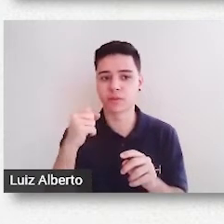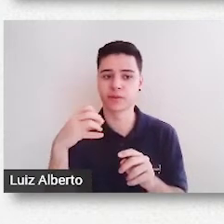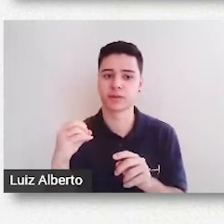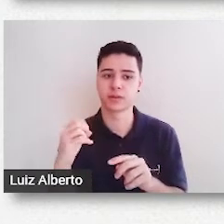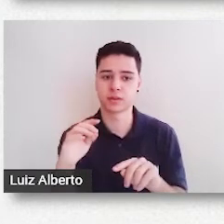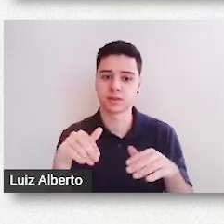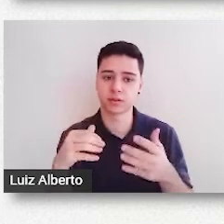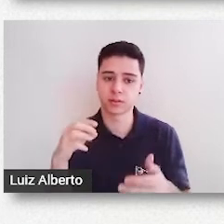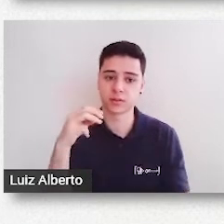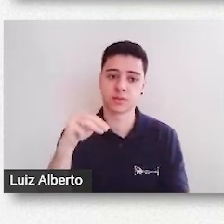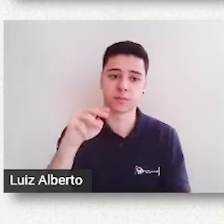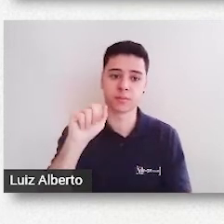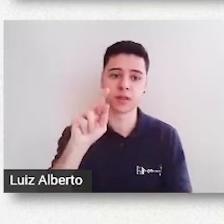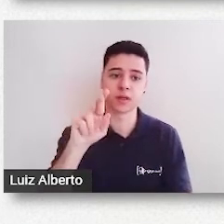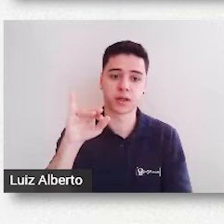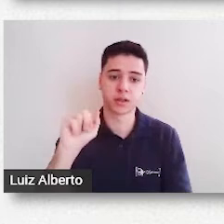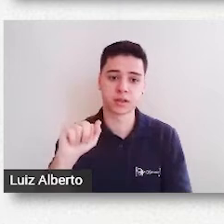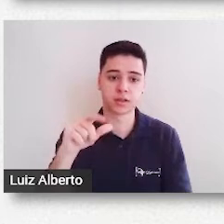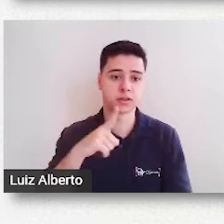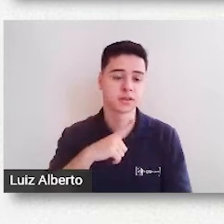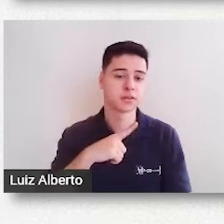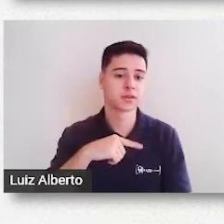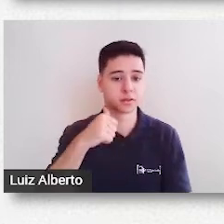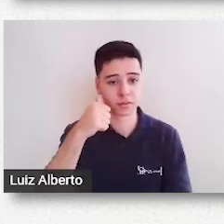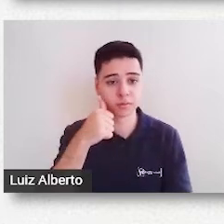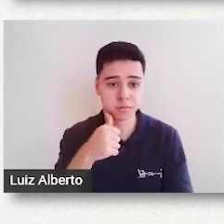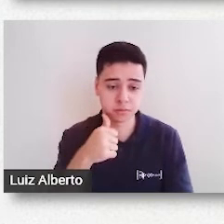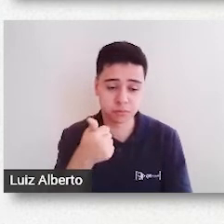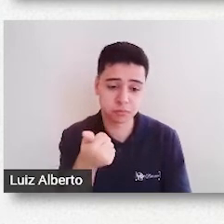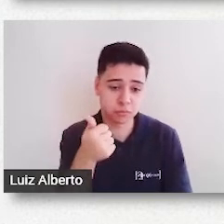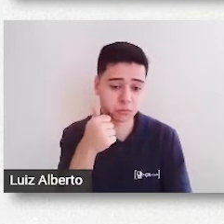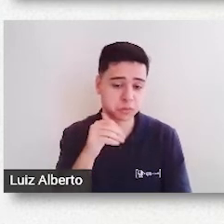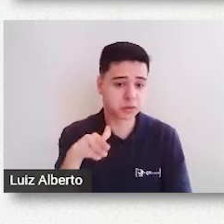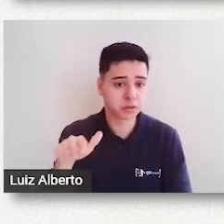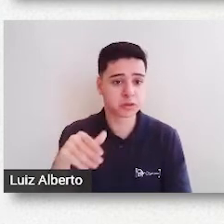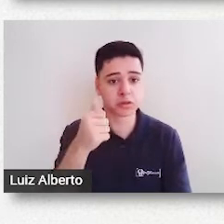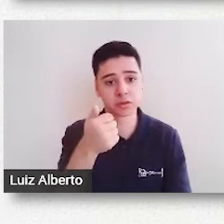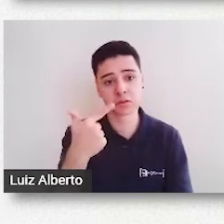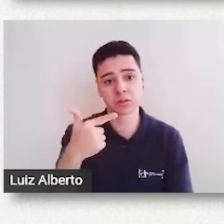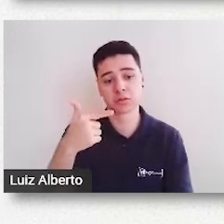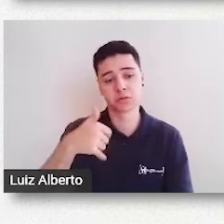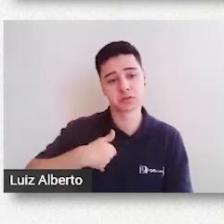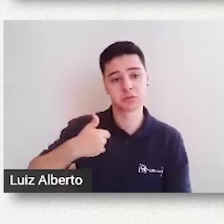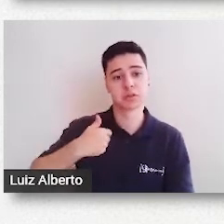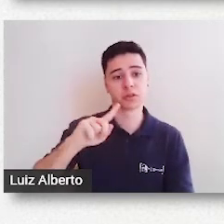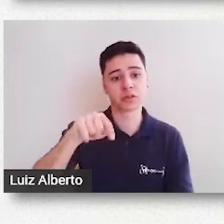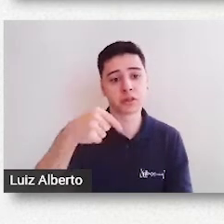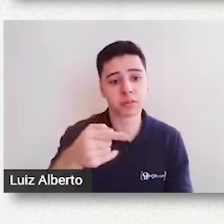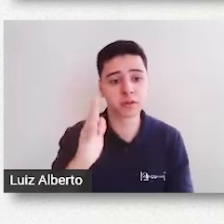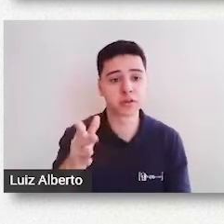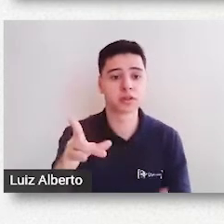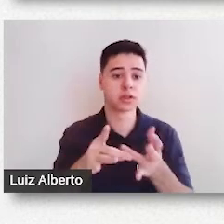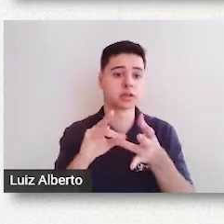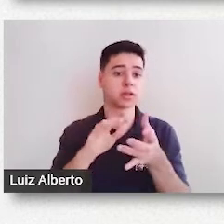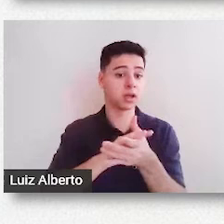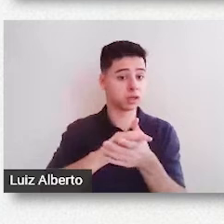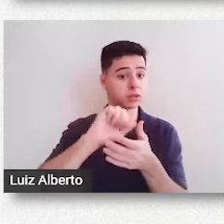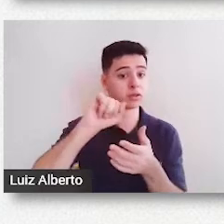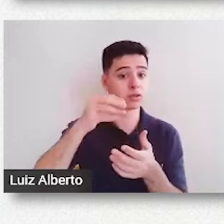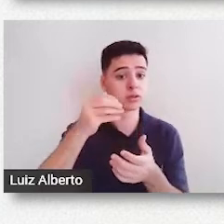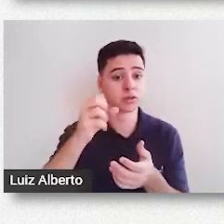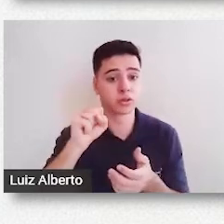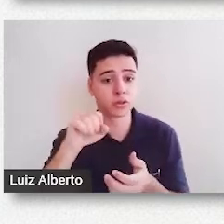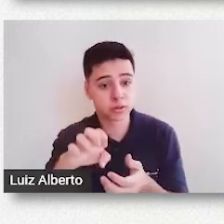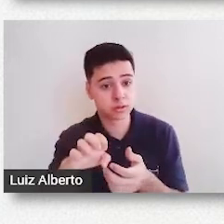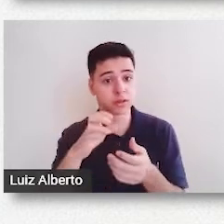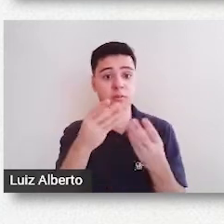ainda uma menina de 12 anos. Agora, menina de 12 anos que também logo depois ela se casa com José. Né? Ela casa com